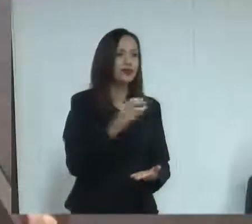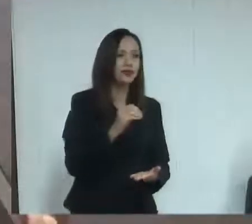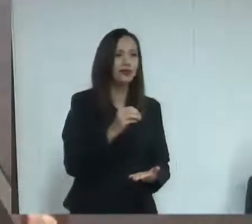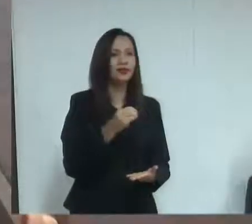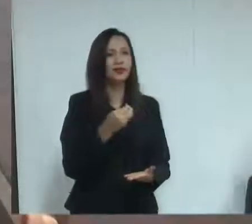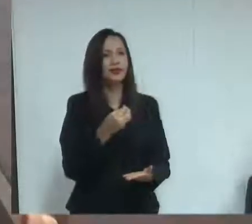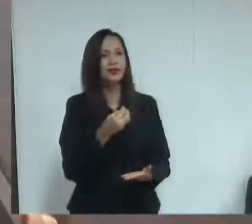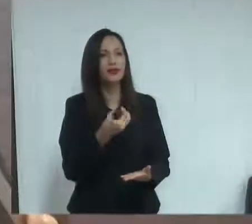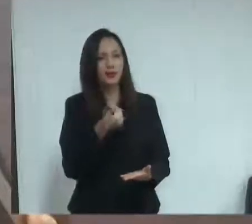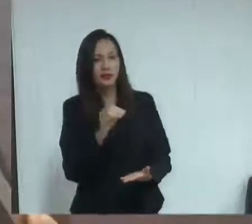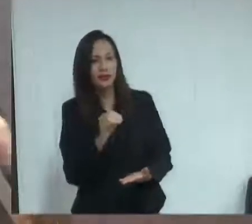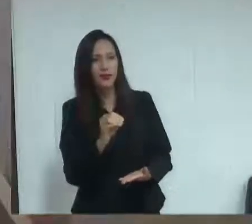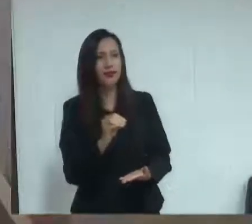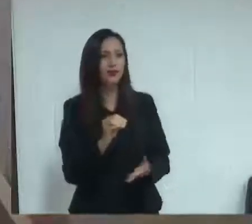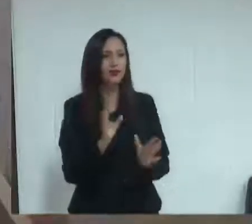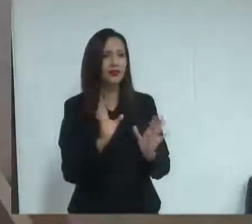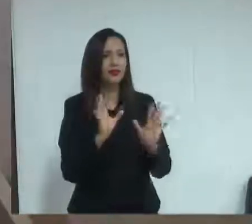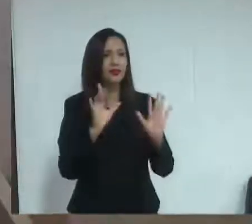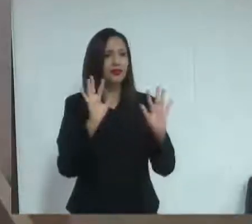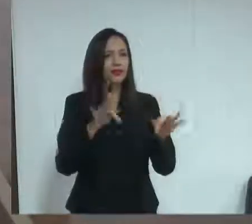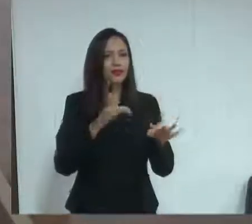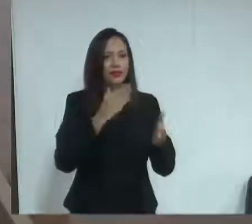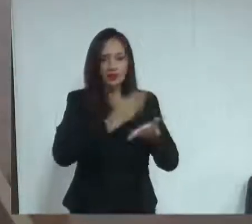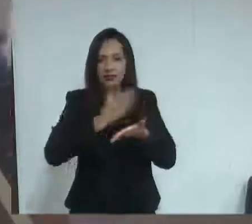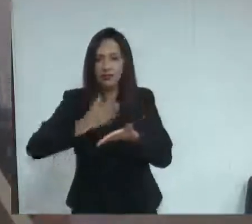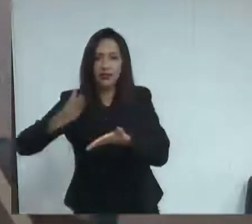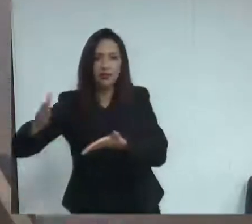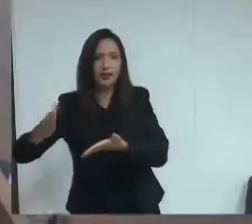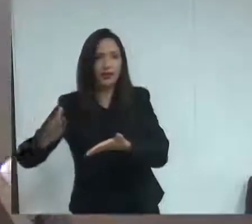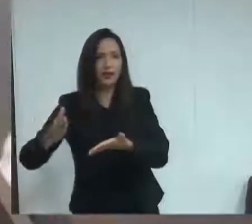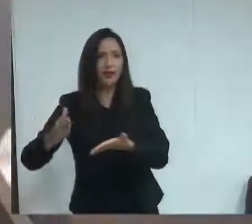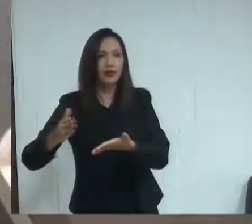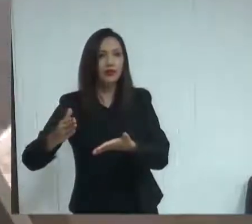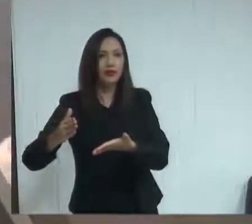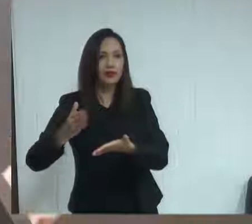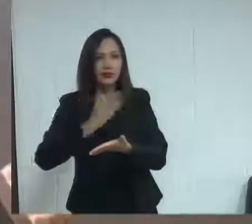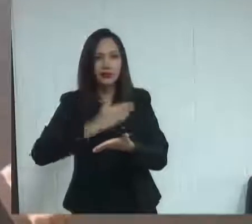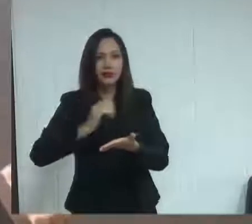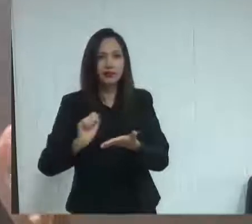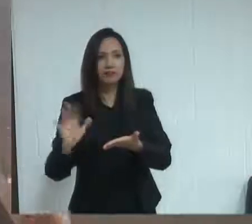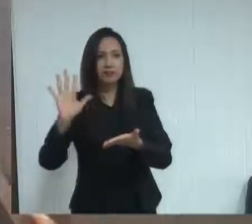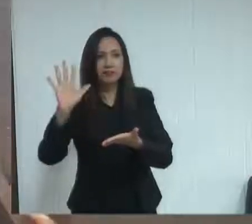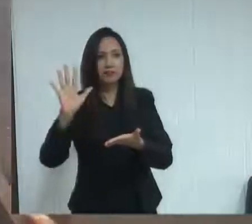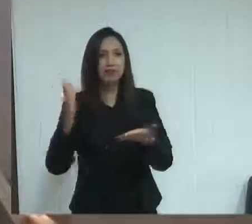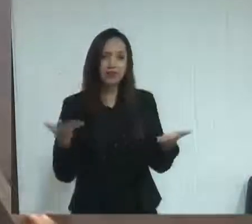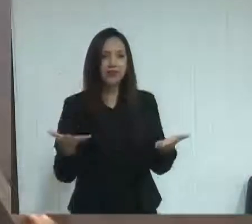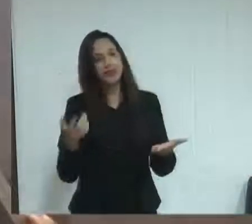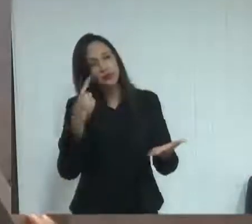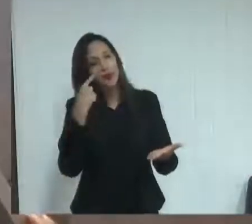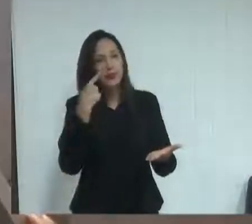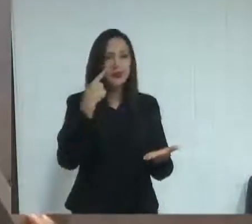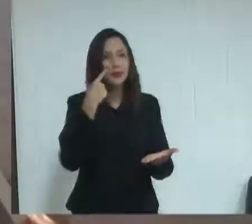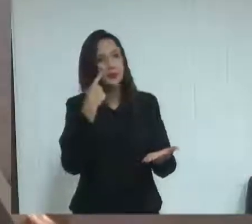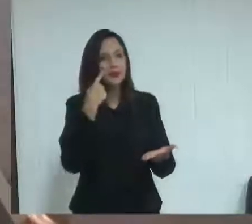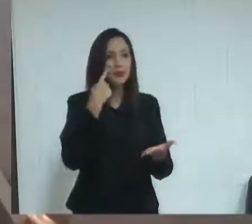antigamente, vereador Rubens, chegava no final pagando parcelado, matava o imposto. Para ninguém compensava. Aí surgiu a ideia de se dar descontos no início